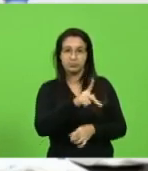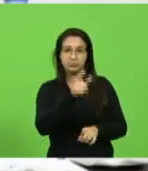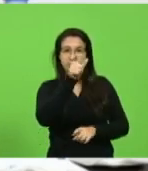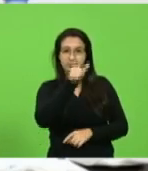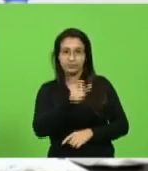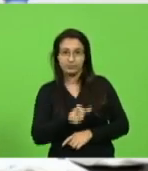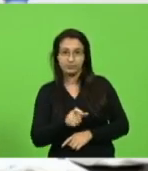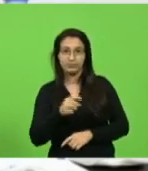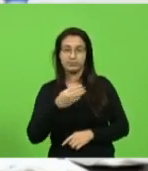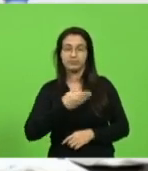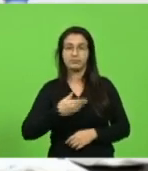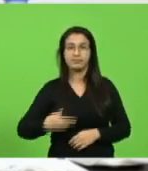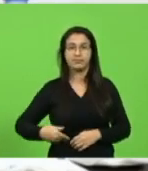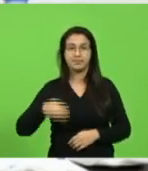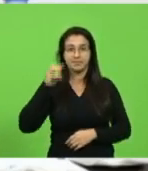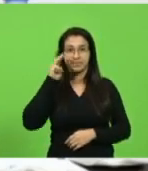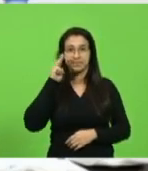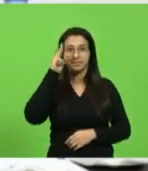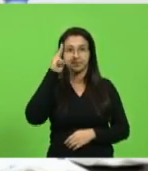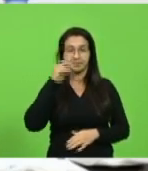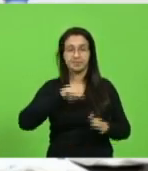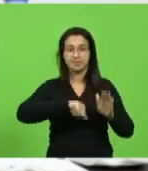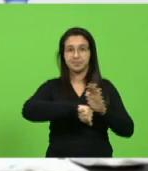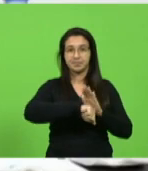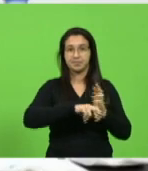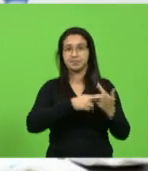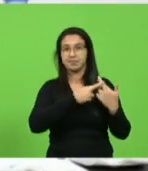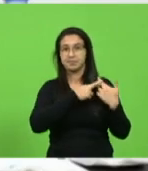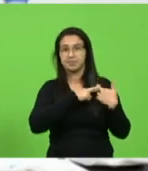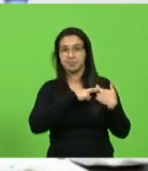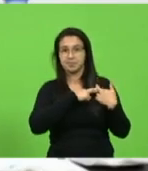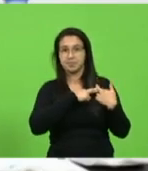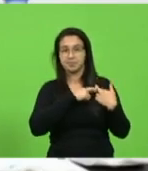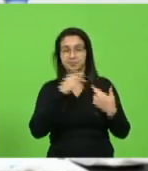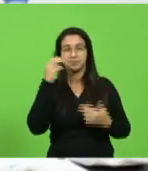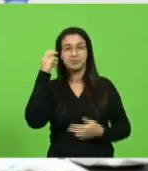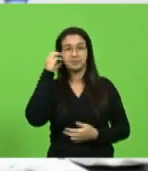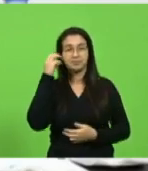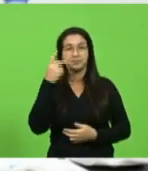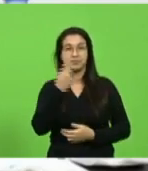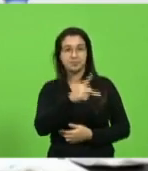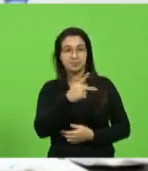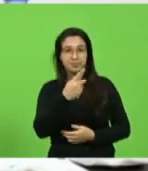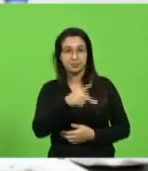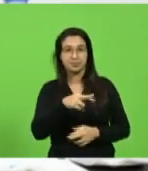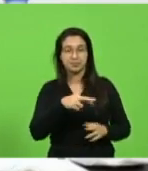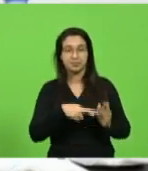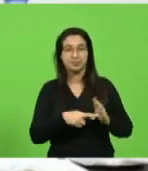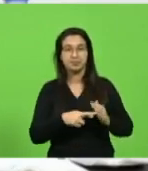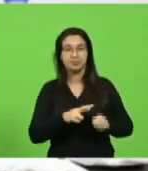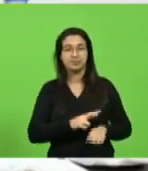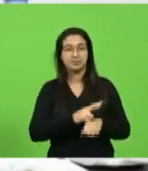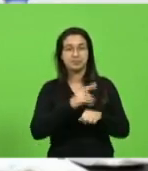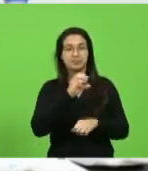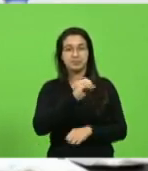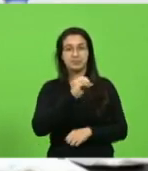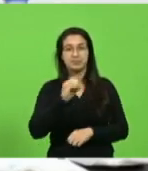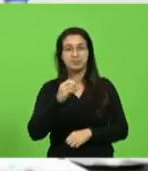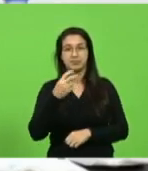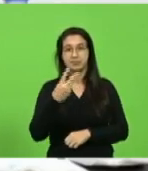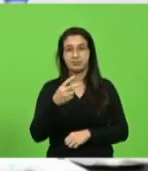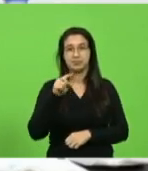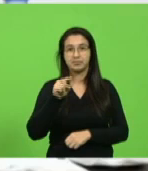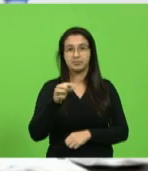da Silva pela prática do crime de responsabilidade que lhe foi imputado na representação número 100 2.6